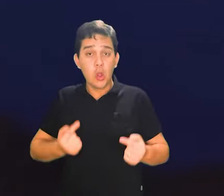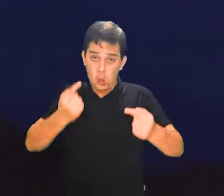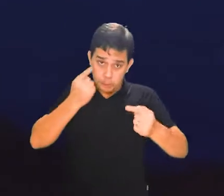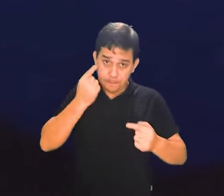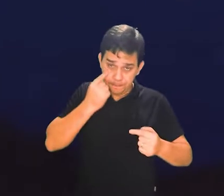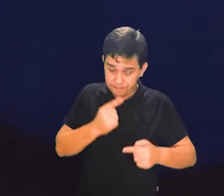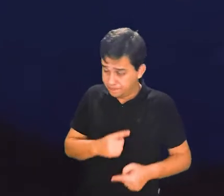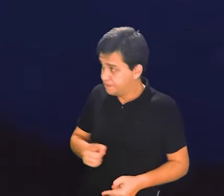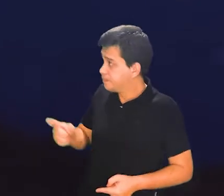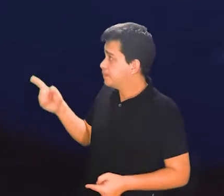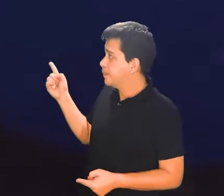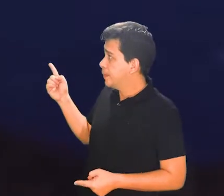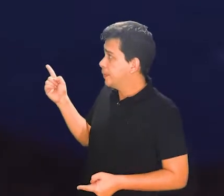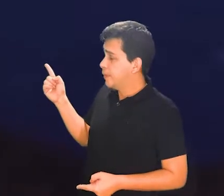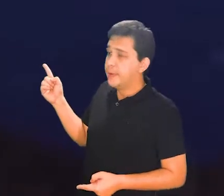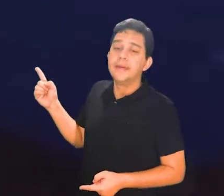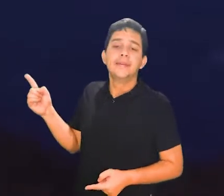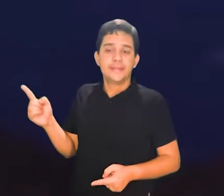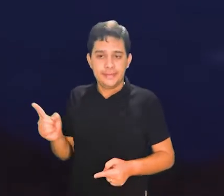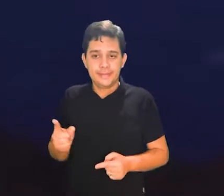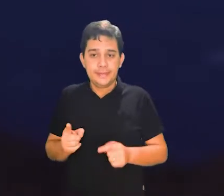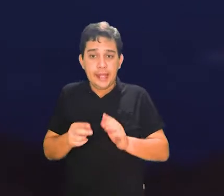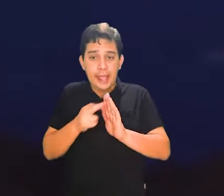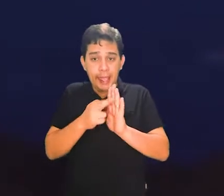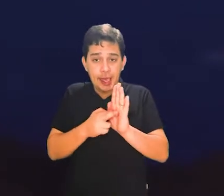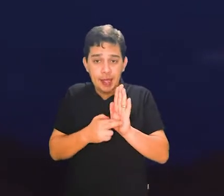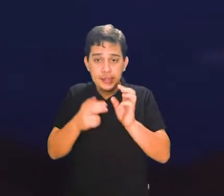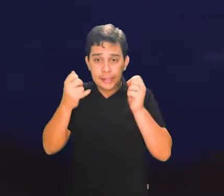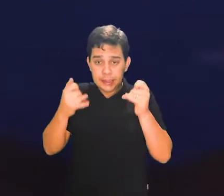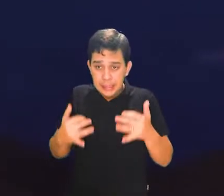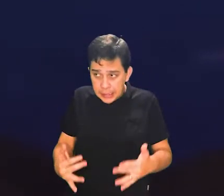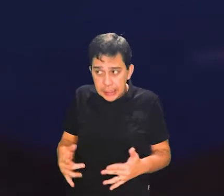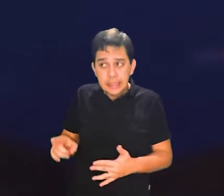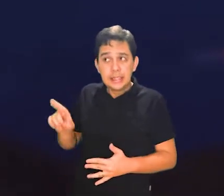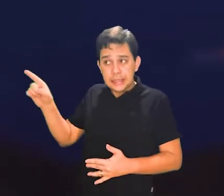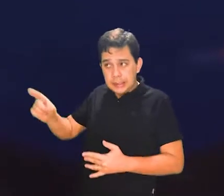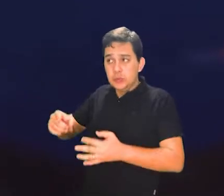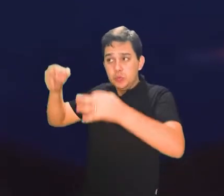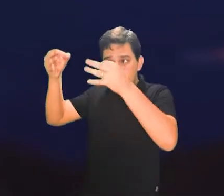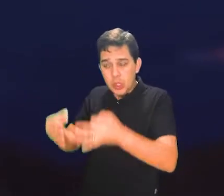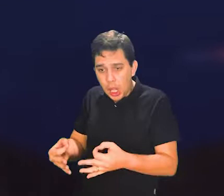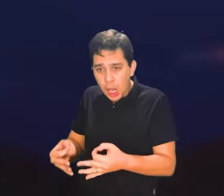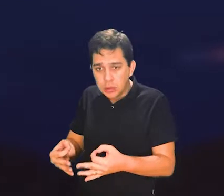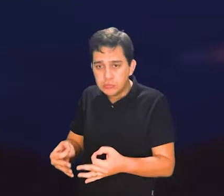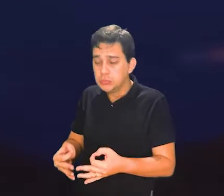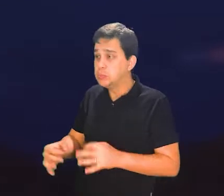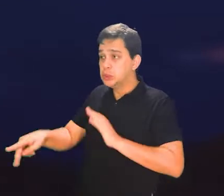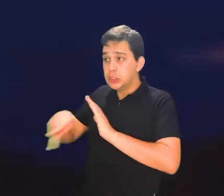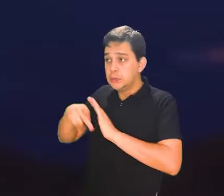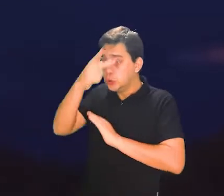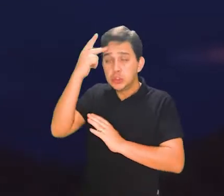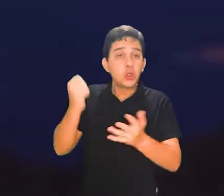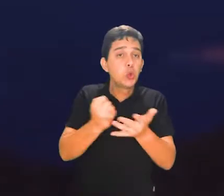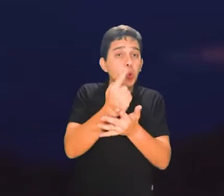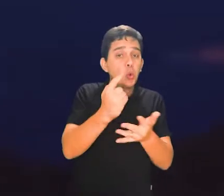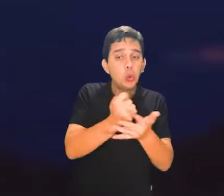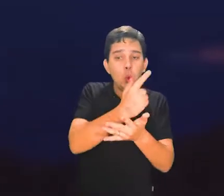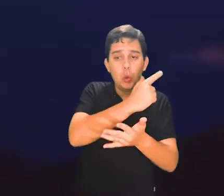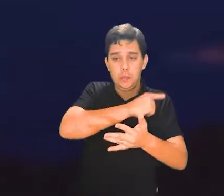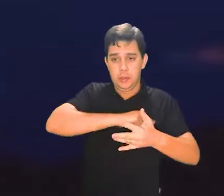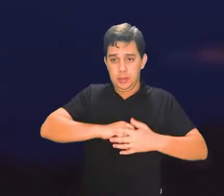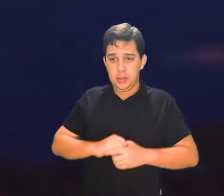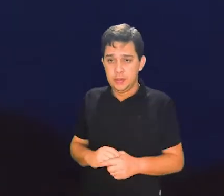são práticas abusivas que o Código de Defesa do Consumidor prevê e que